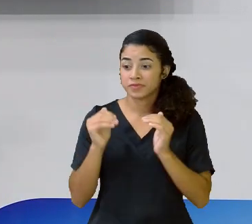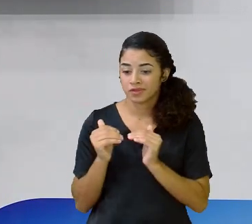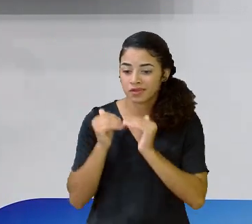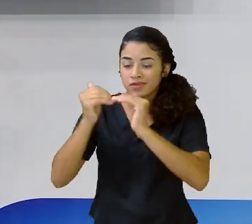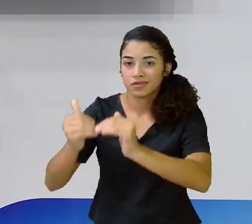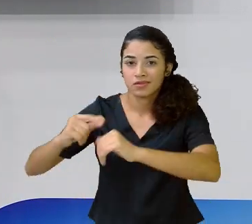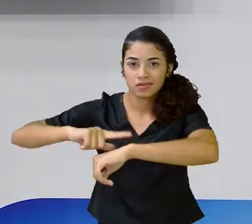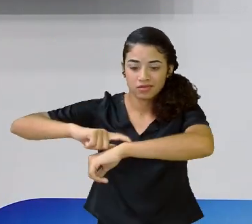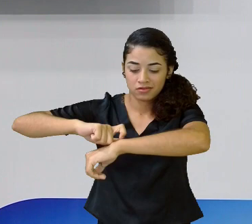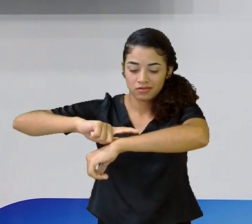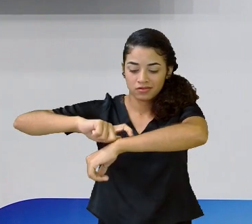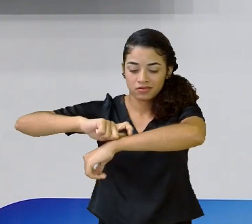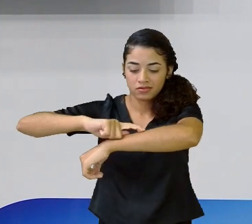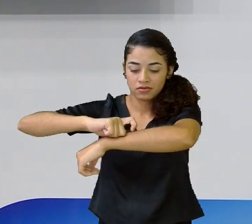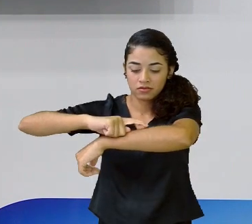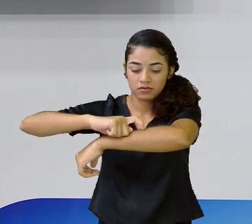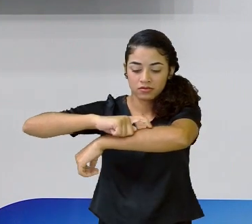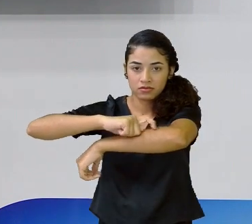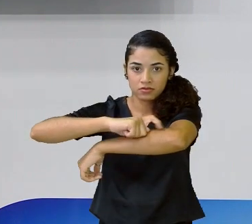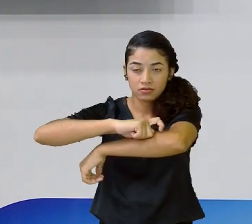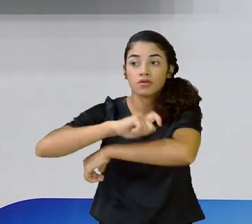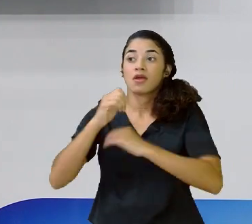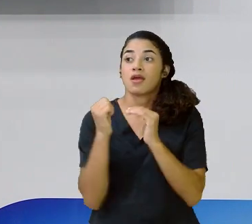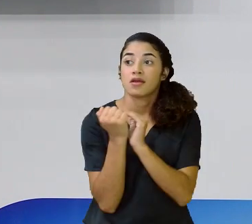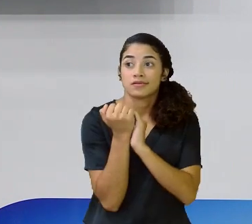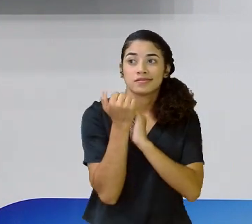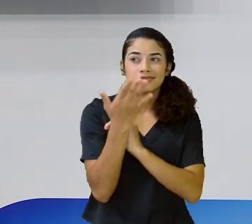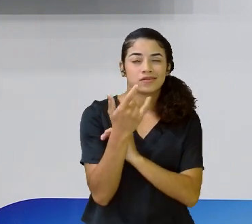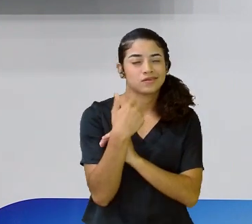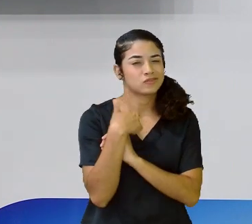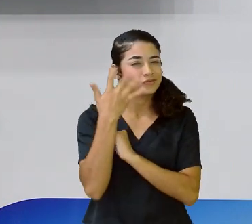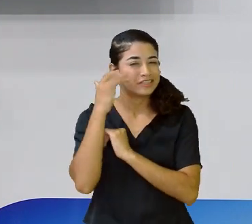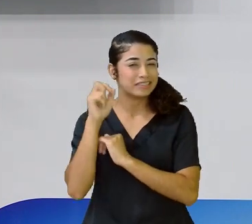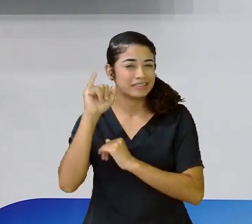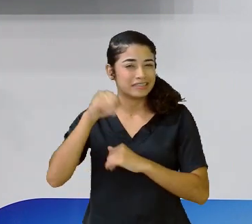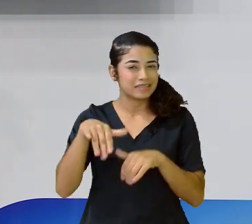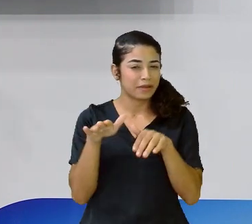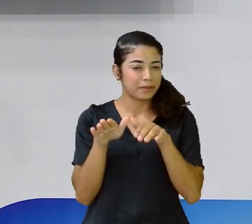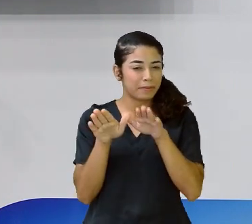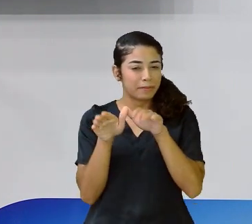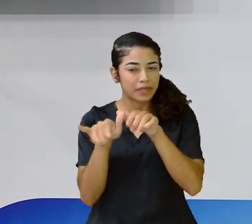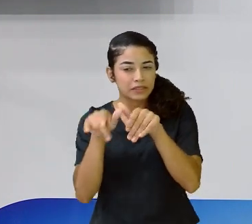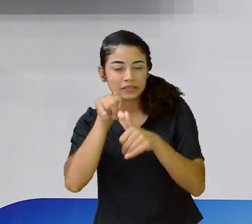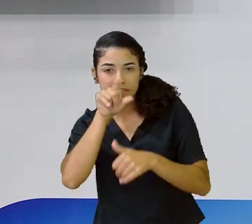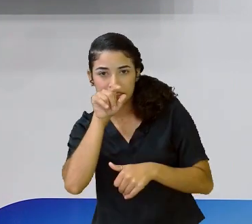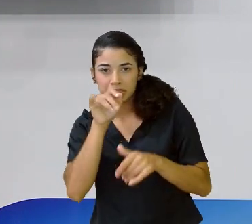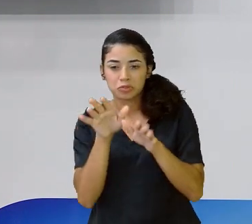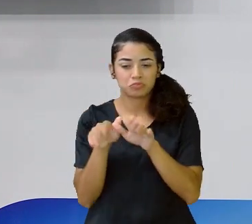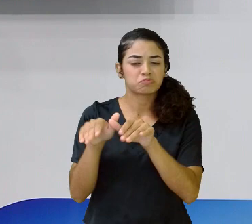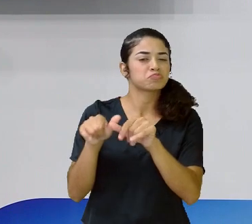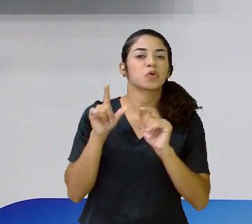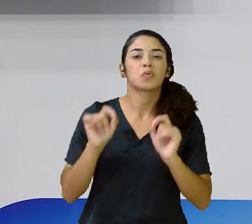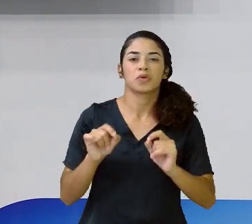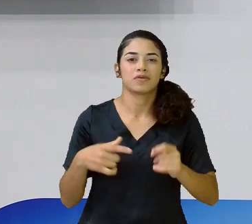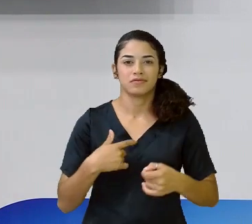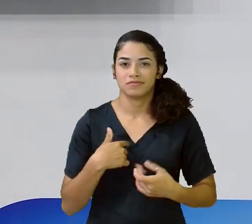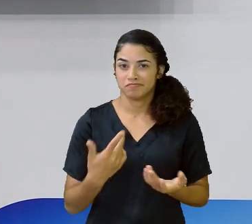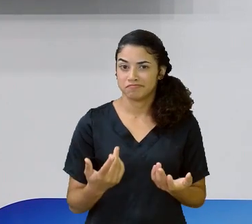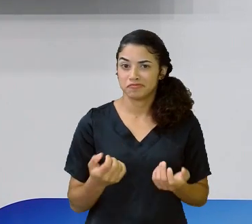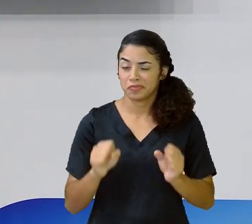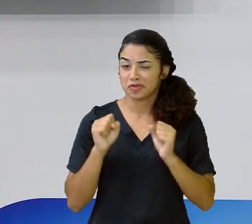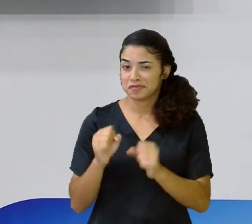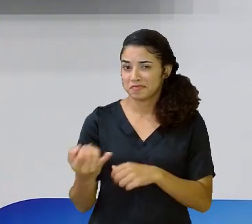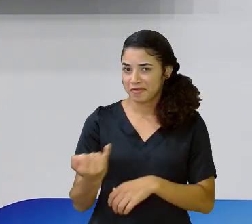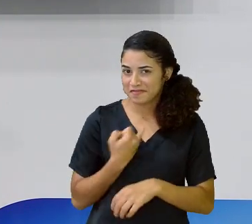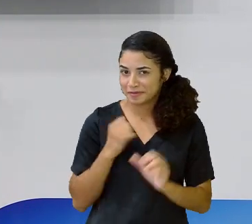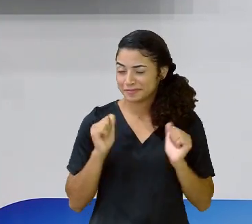outro lado se assemelha a uma minhoca, ali atrás eu já estou na dúvida, não sei se é um passarinho, não sei que bichinho é, vão me dizendo aí qual é o bicho